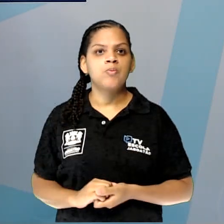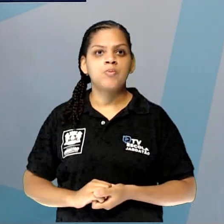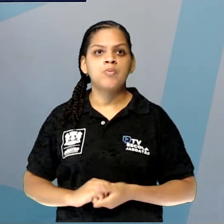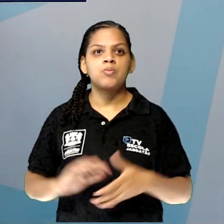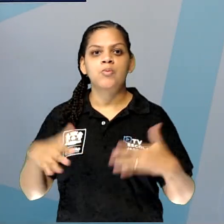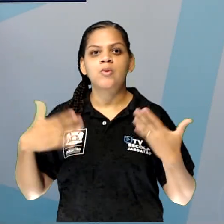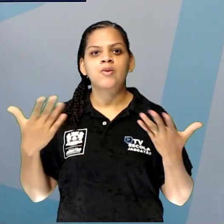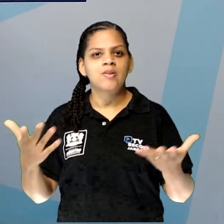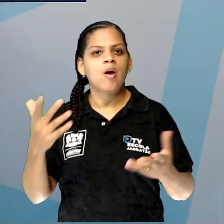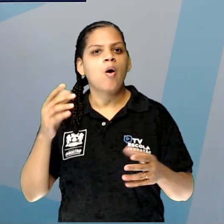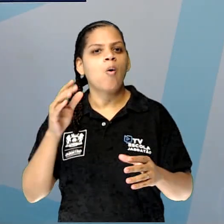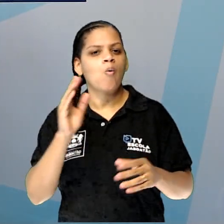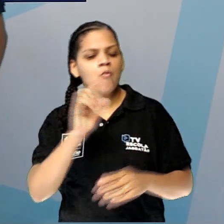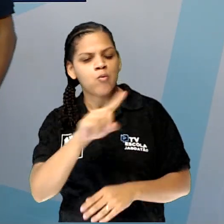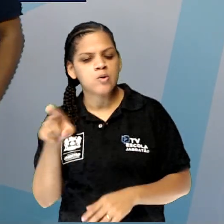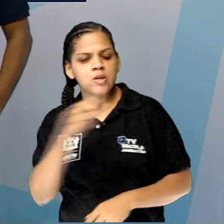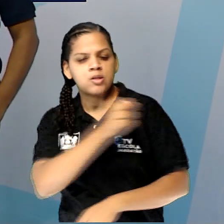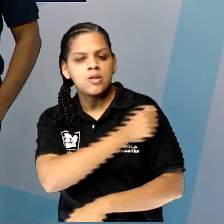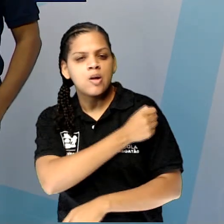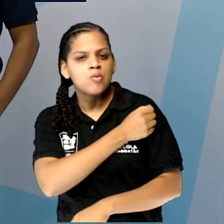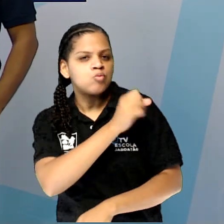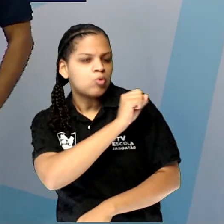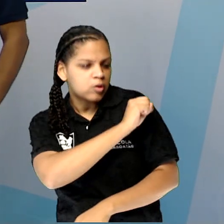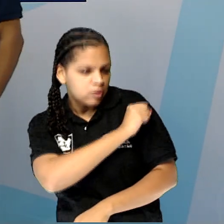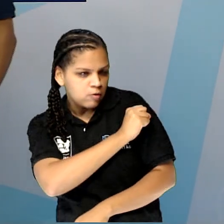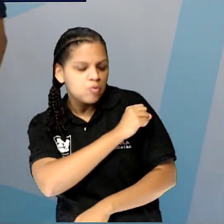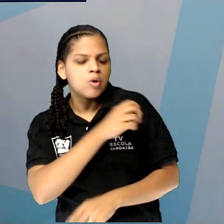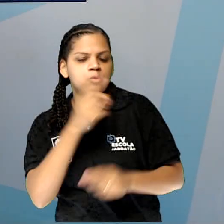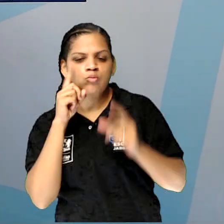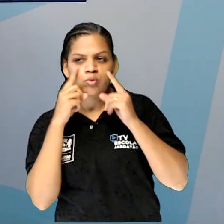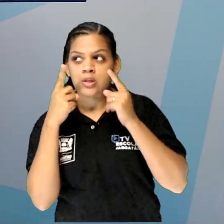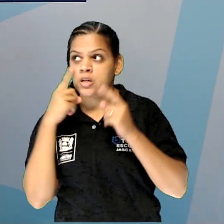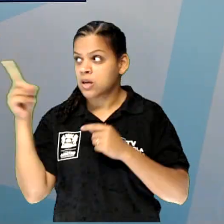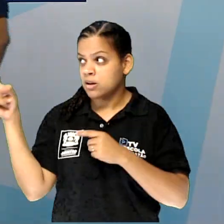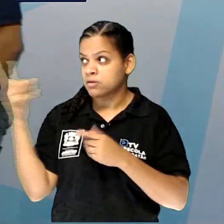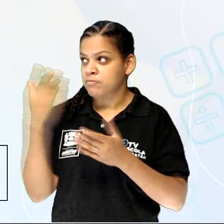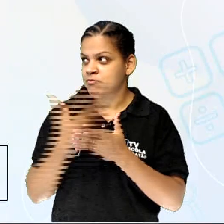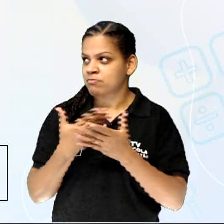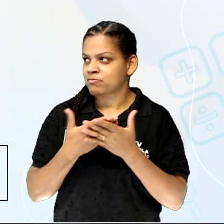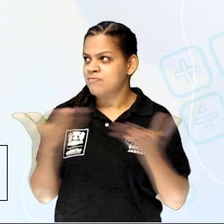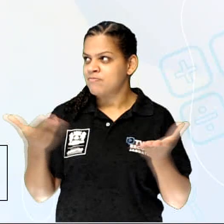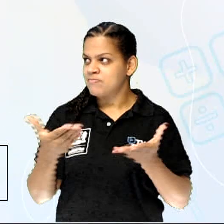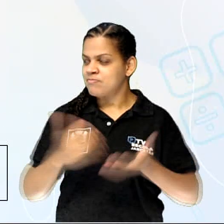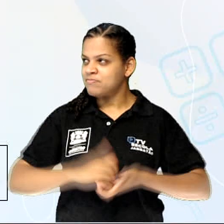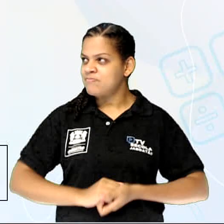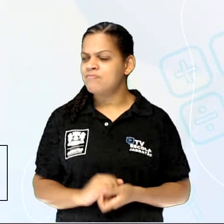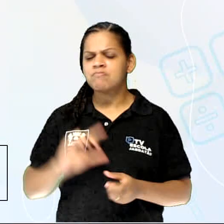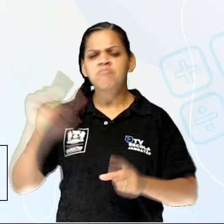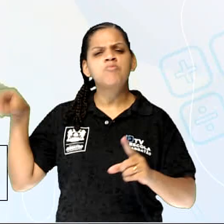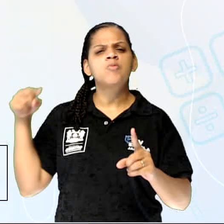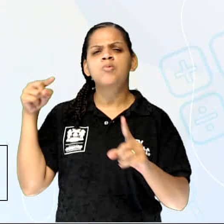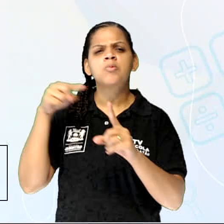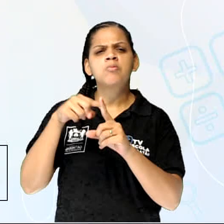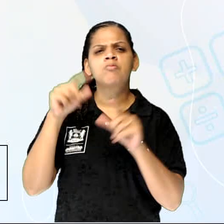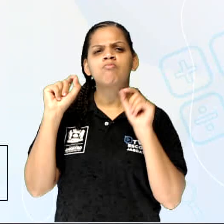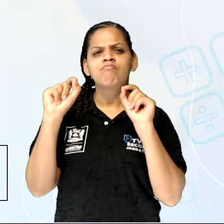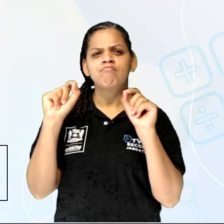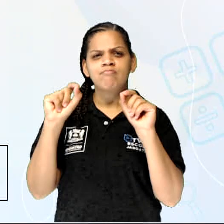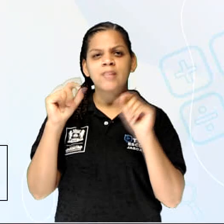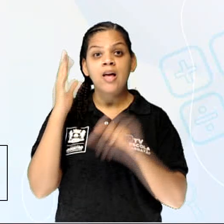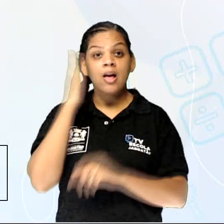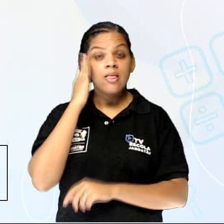segue aqui para a nossa tela que a gente vai começar com o nosso objetivo de hoje. O objetivo é compreender